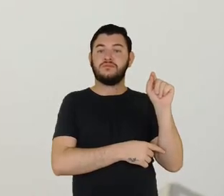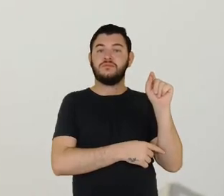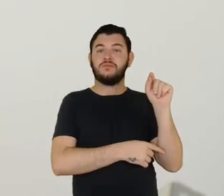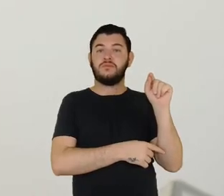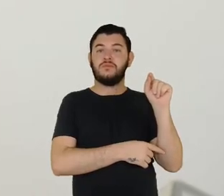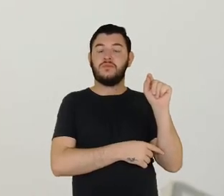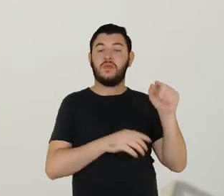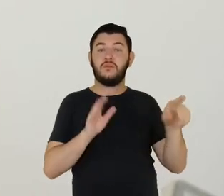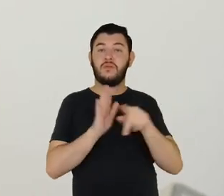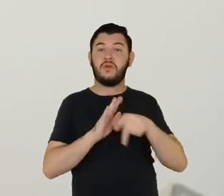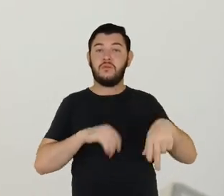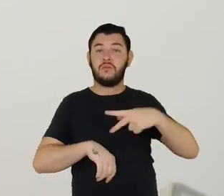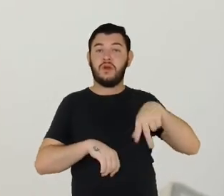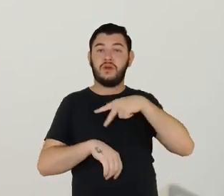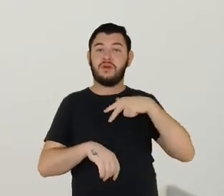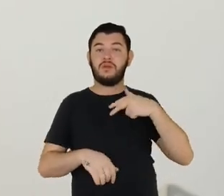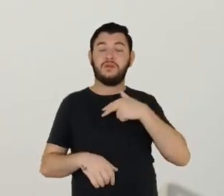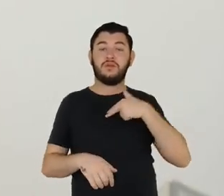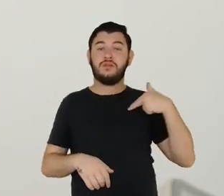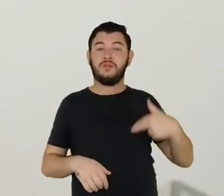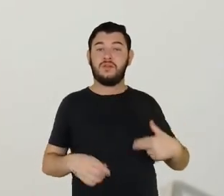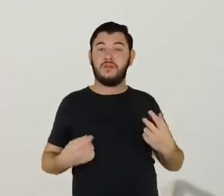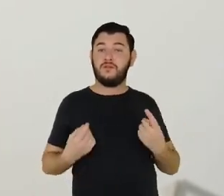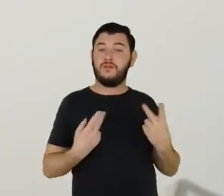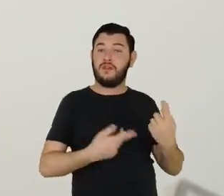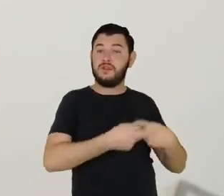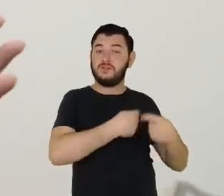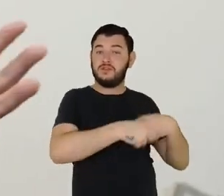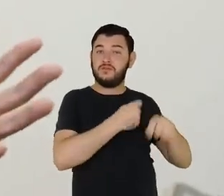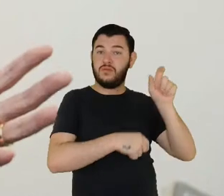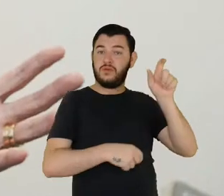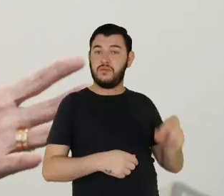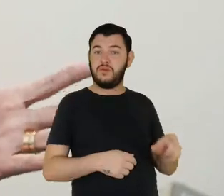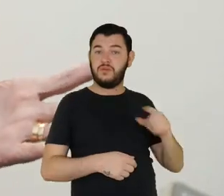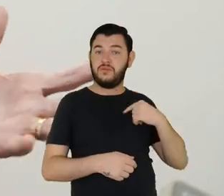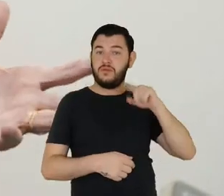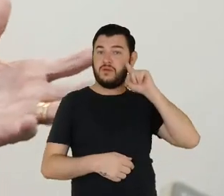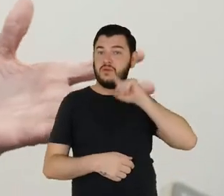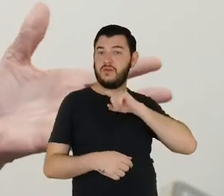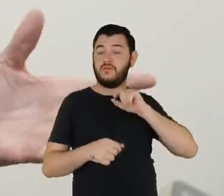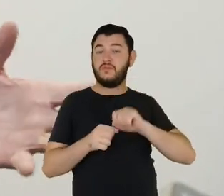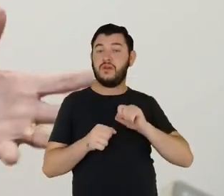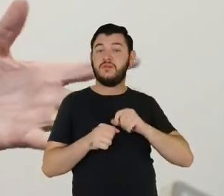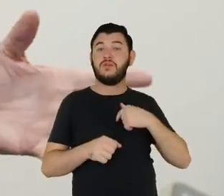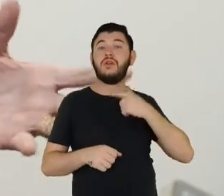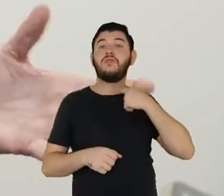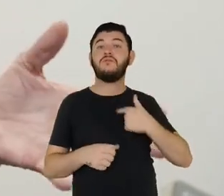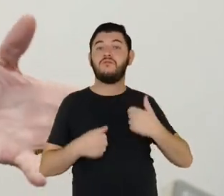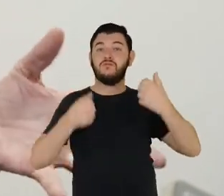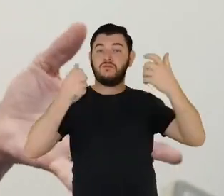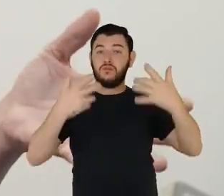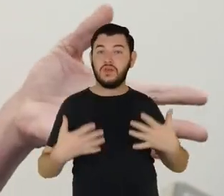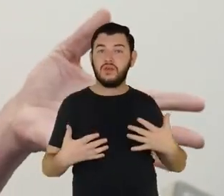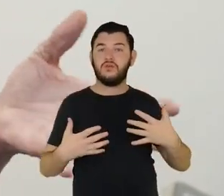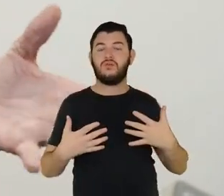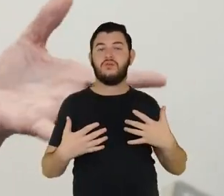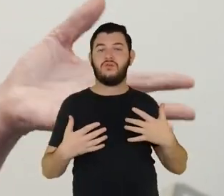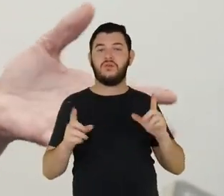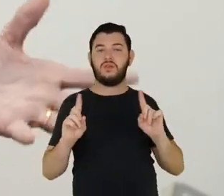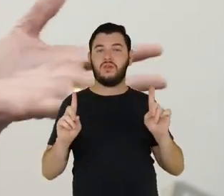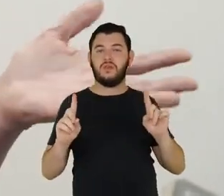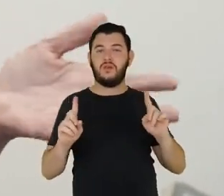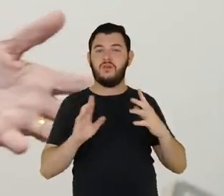faço o que eu digo, mas não faço o que eu faço. O Zuckerberg entrou foi o último a entrar na onda Trump,